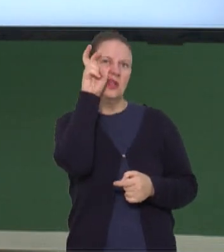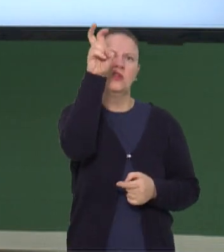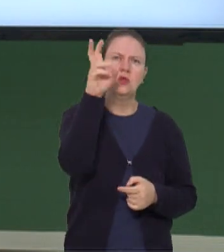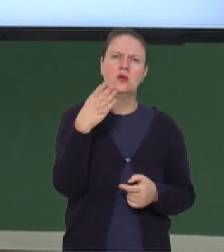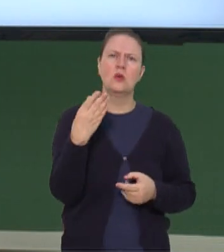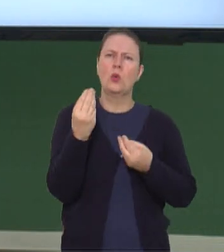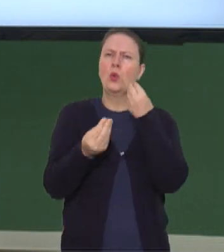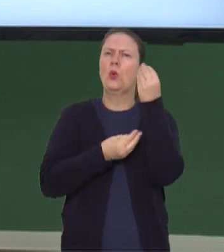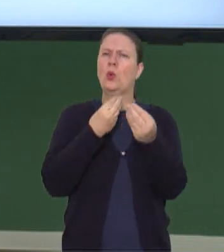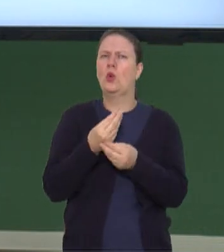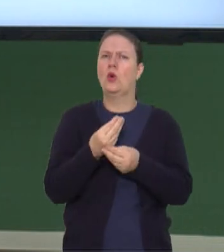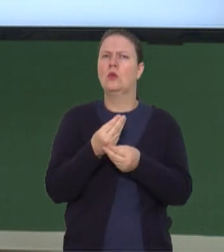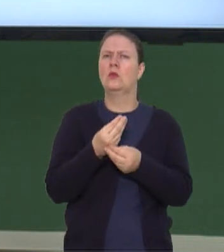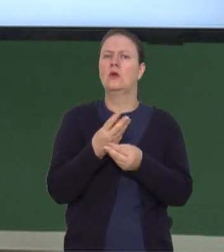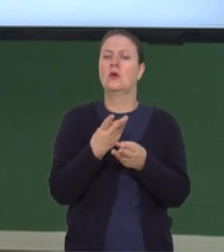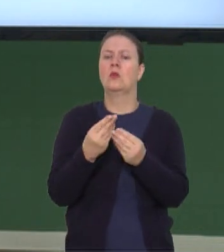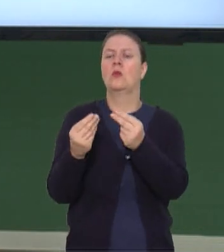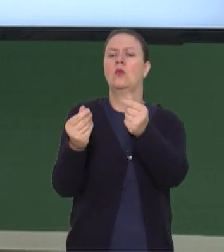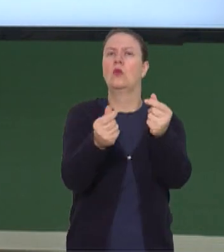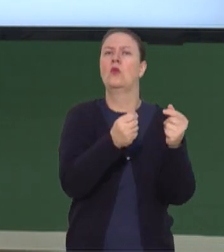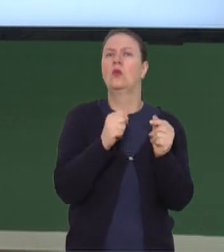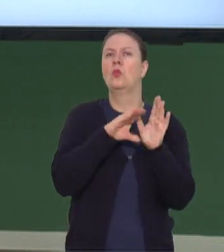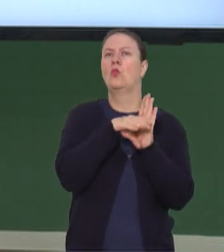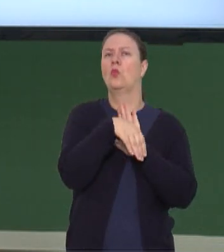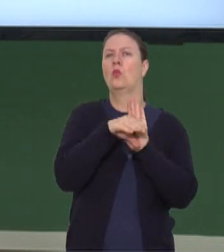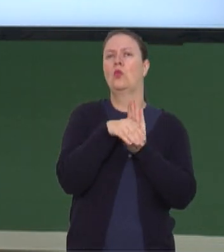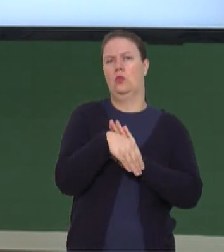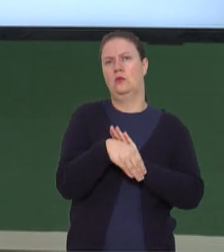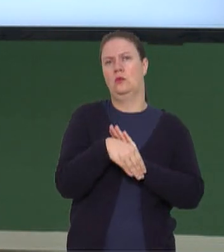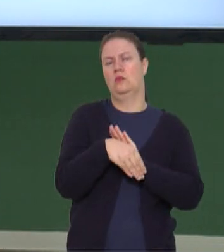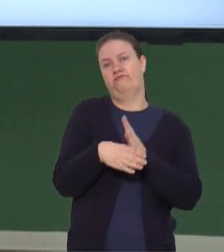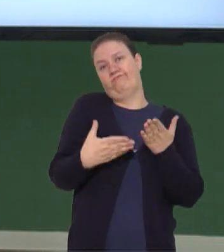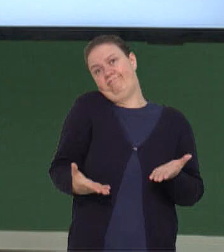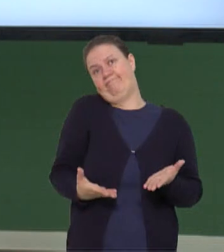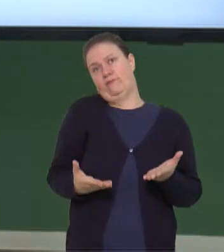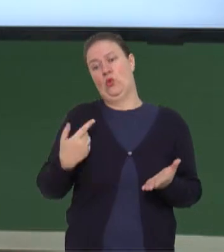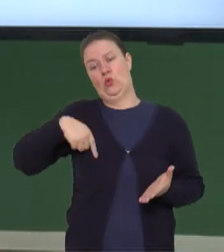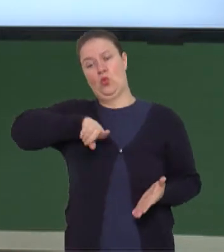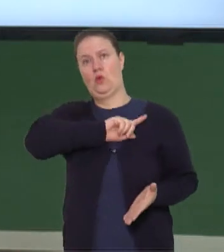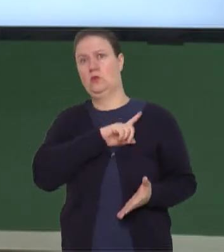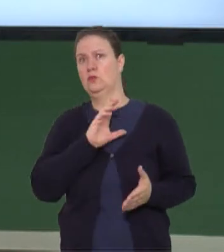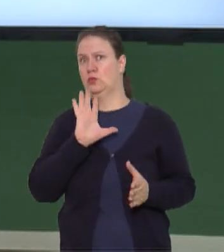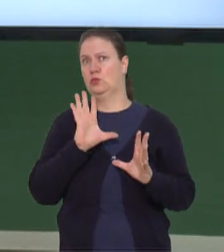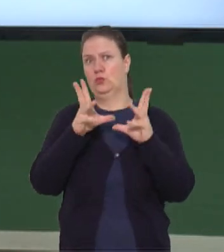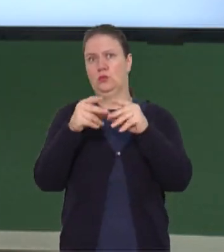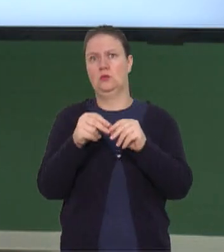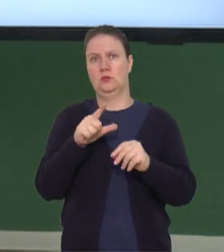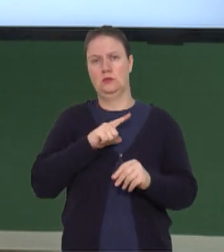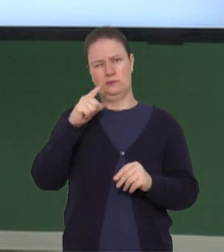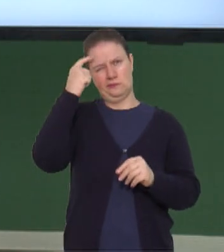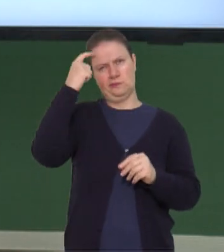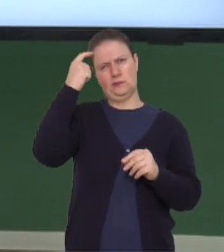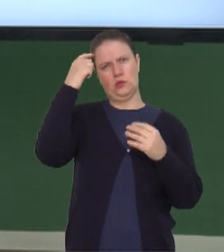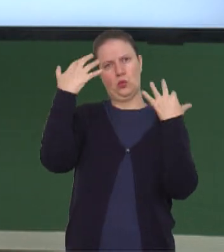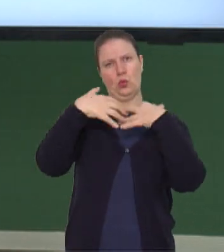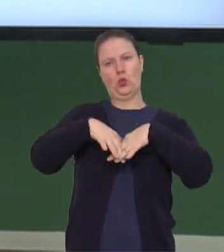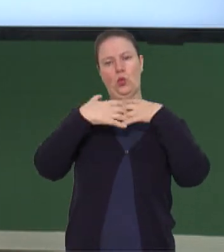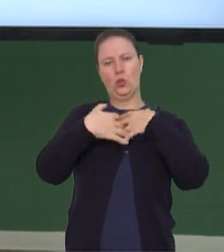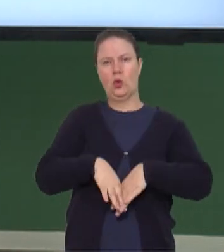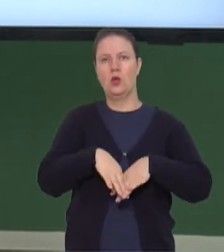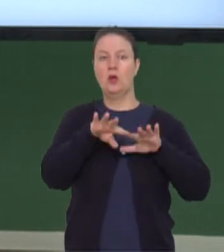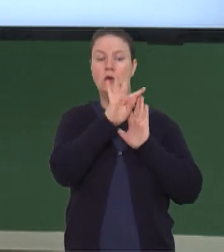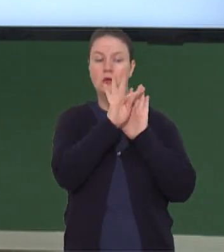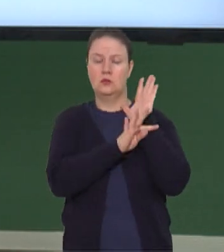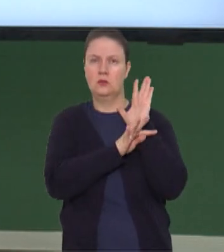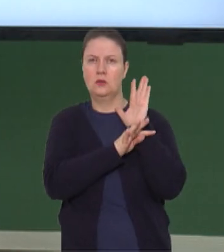ambicioso? Se é uma qualidade ou um conceito que é inerente a todos nós? Então, coisas para se pensar. Então, sempre quando a gente pega qualquer coisa, a